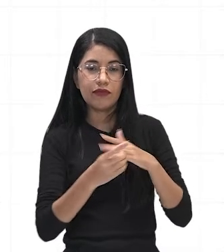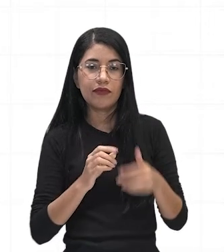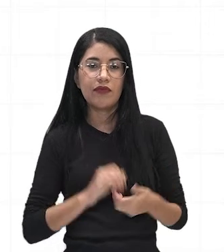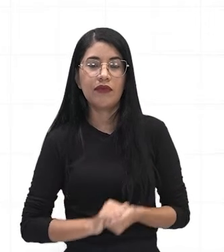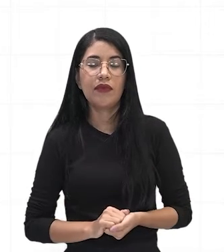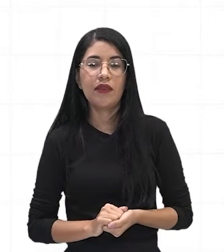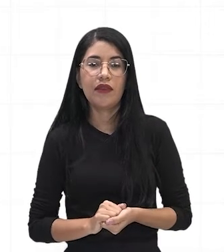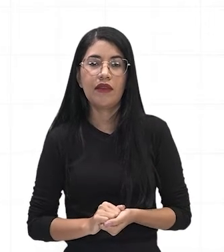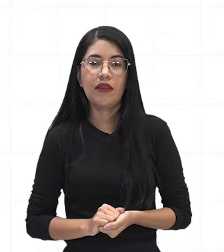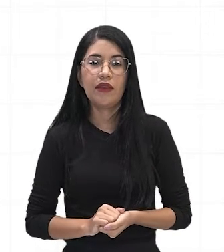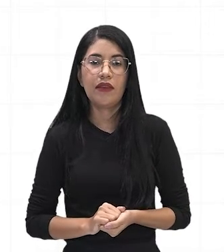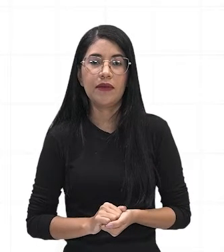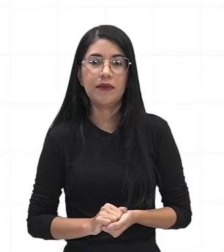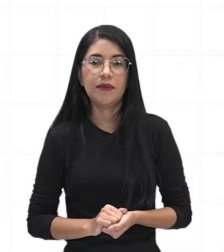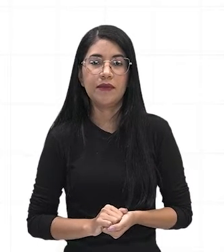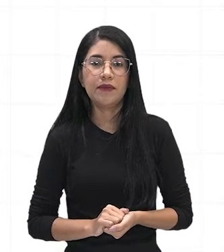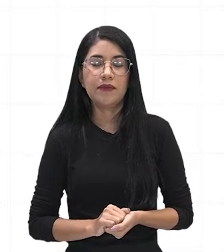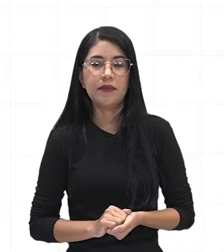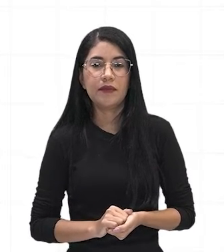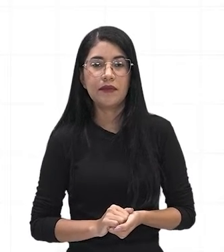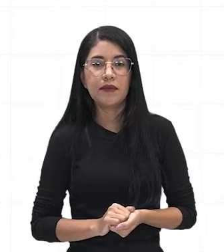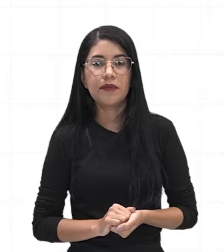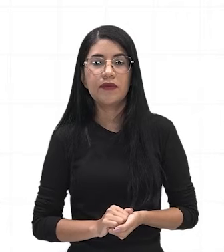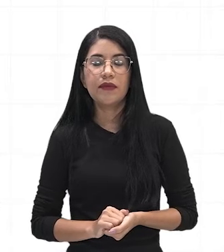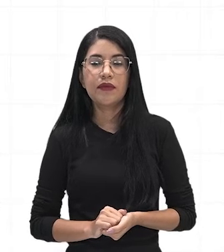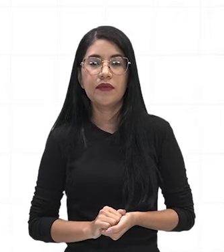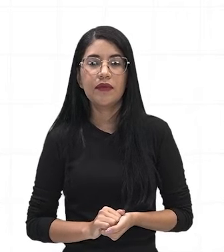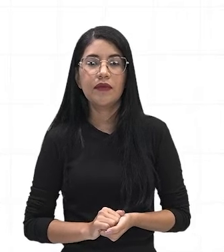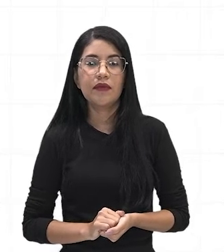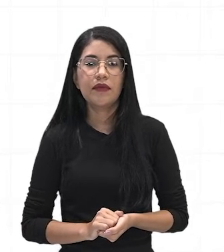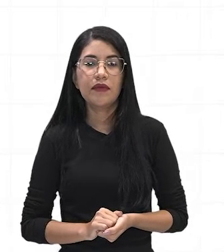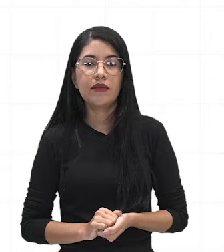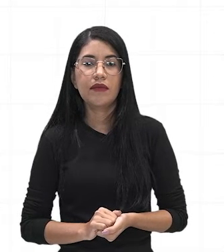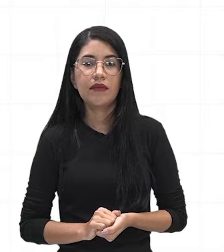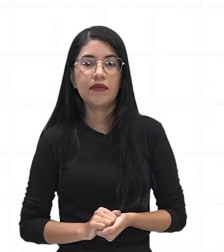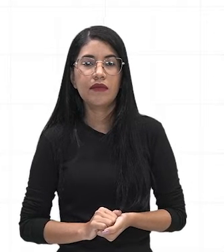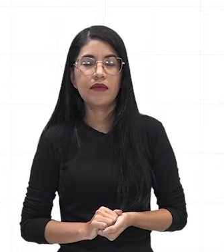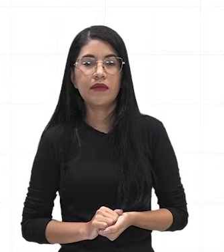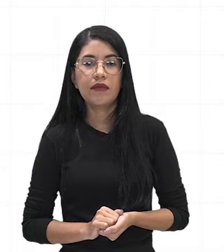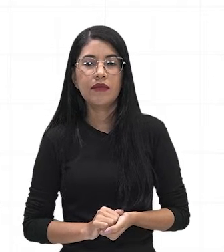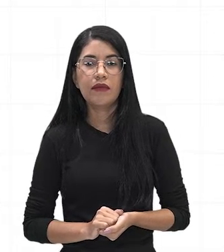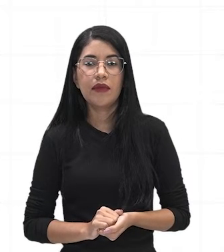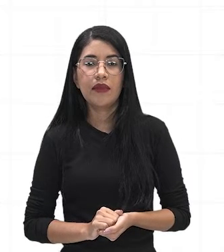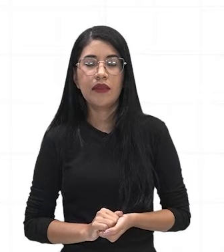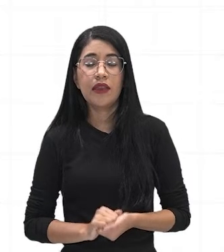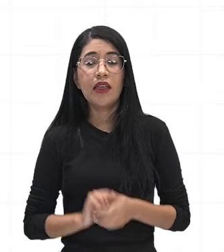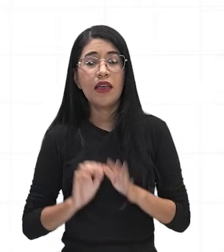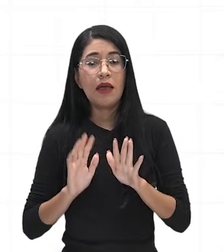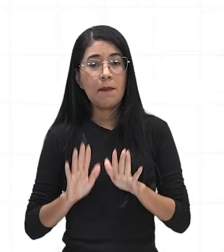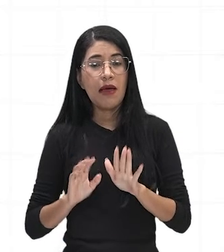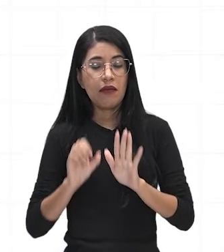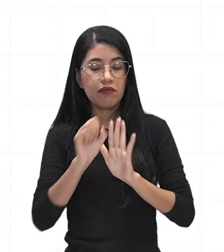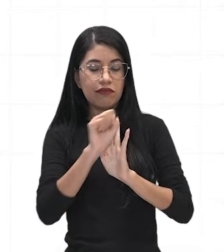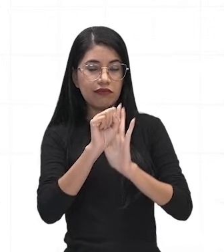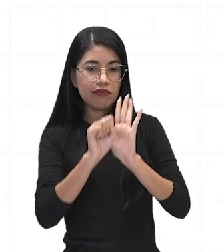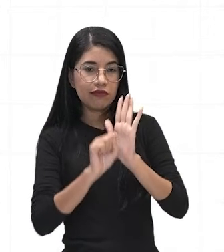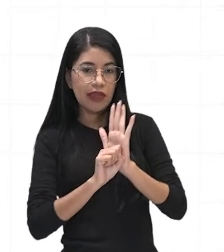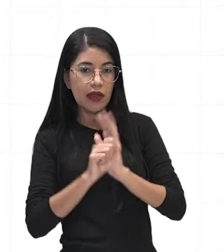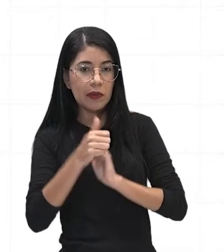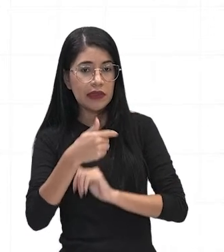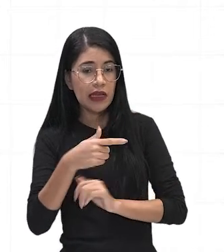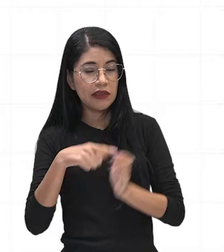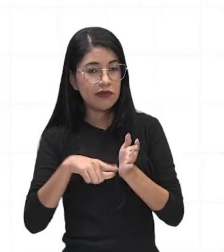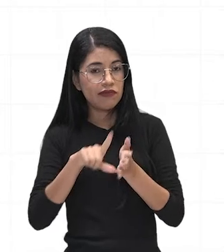em vários deuses, tá? Então, ó, no entanto, nos séculos 7